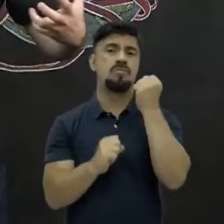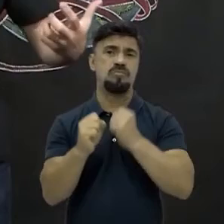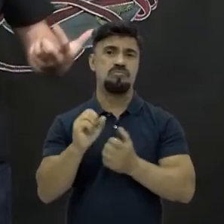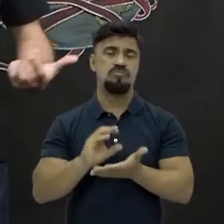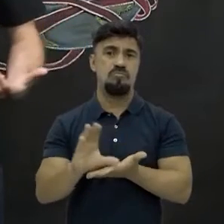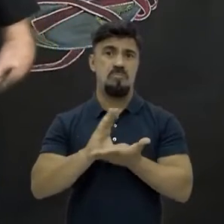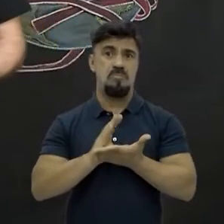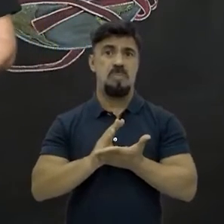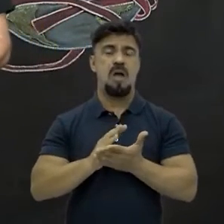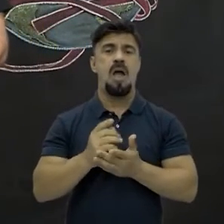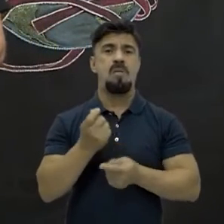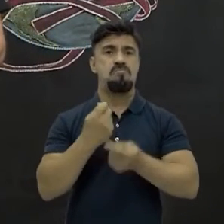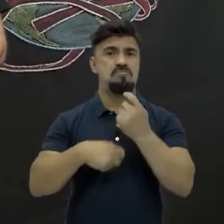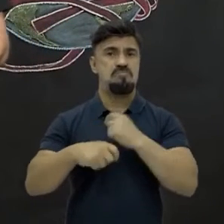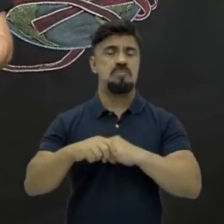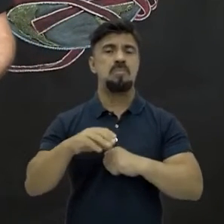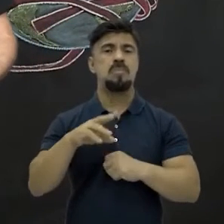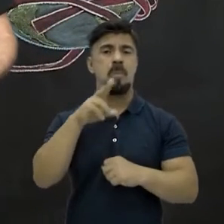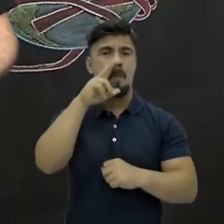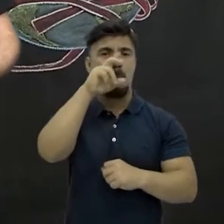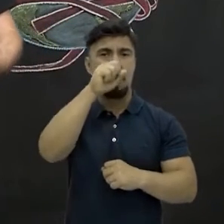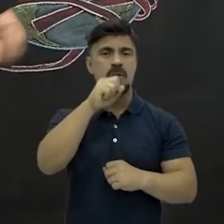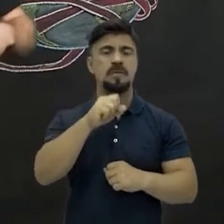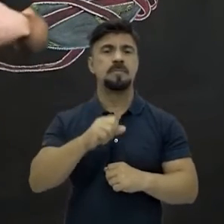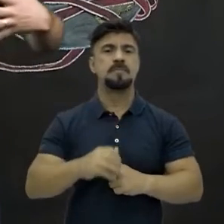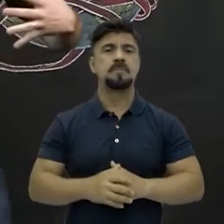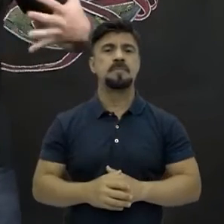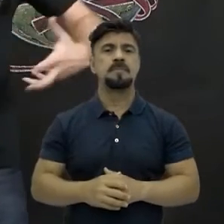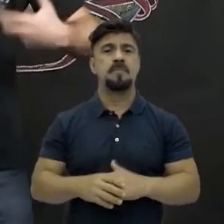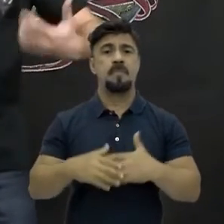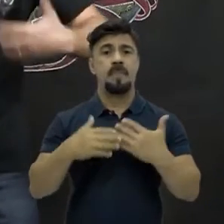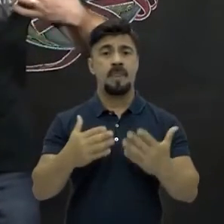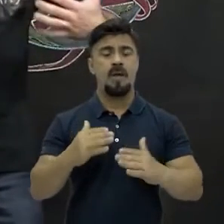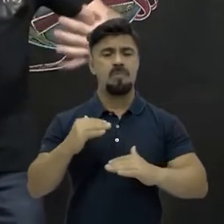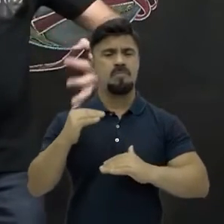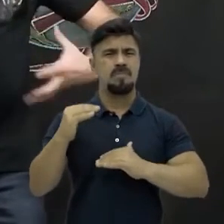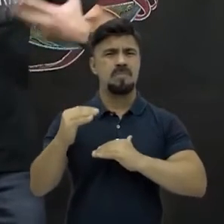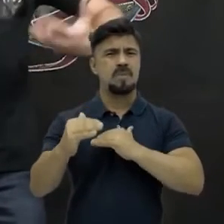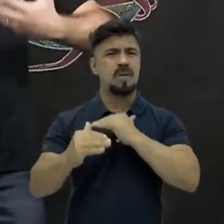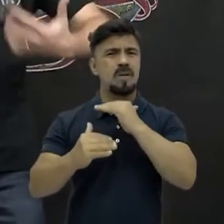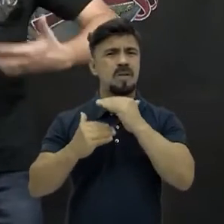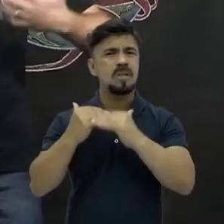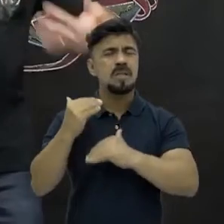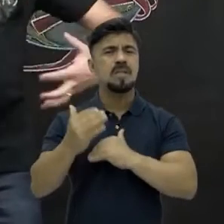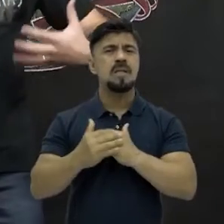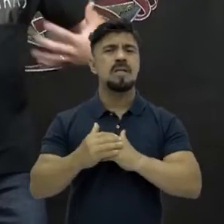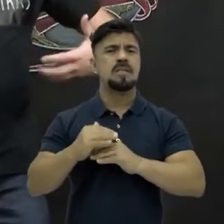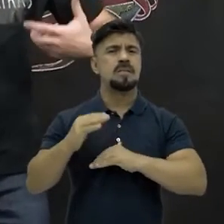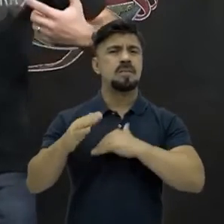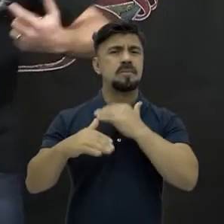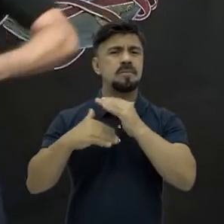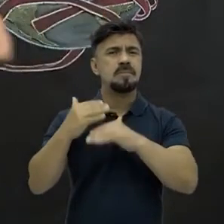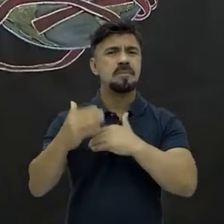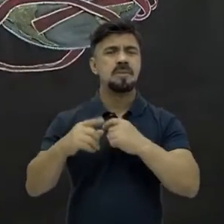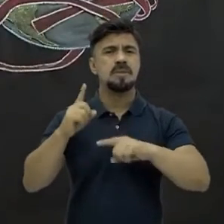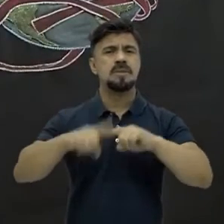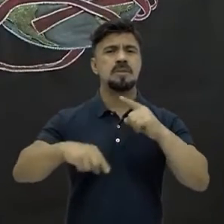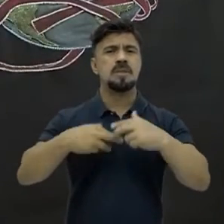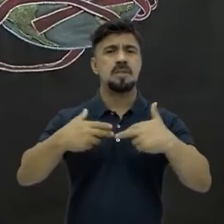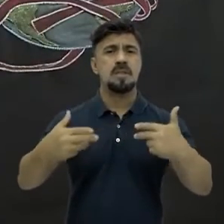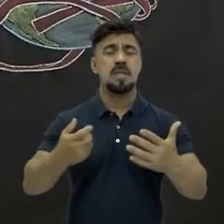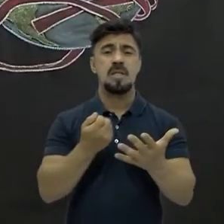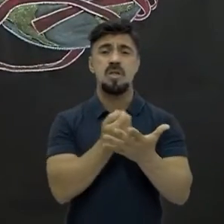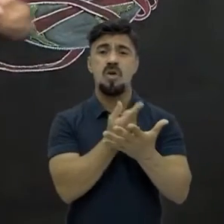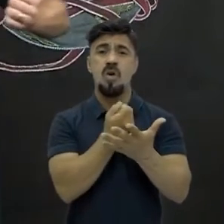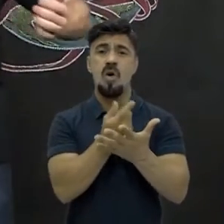mais poder econômico para o país. Assim, então, esse processo de muito desenvolvimento de produtos e muita